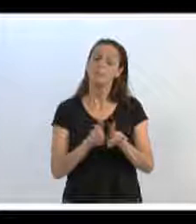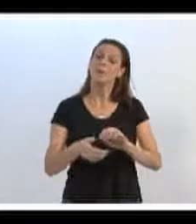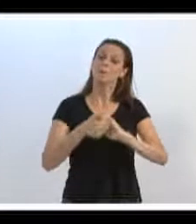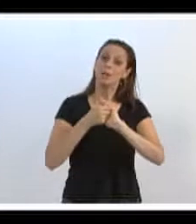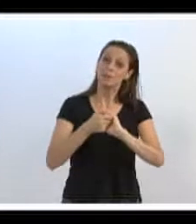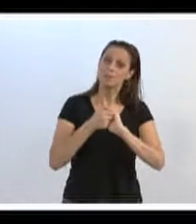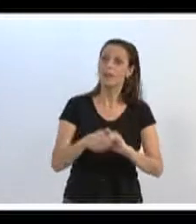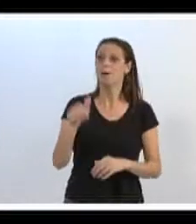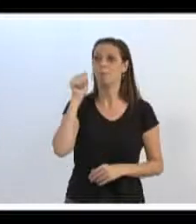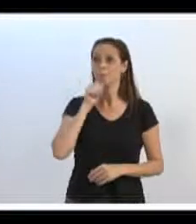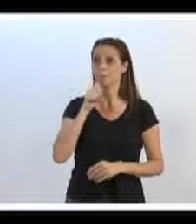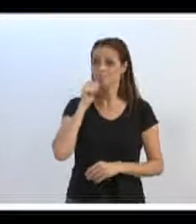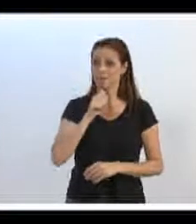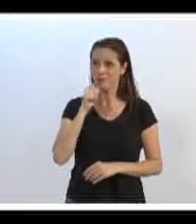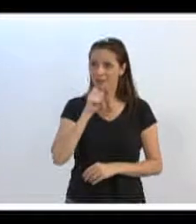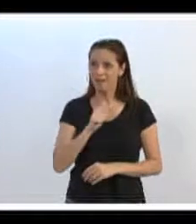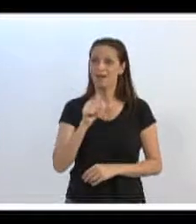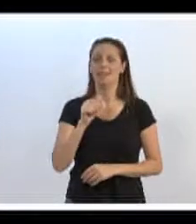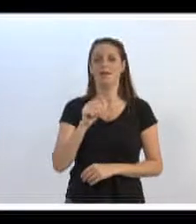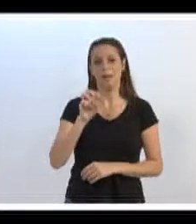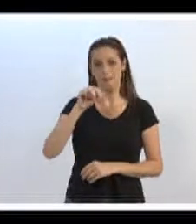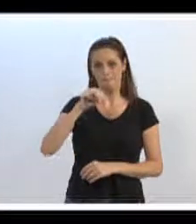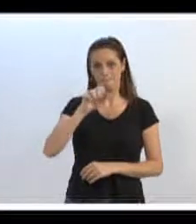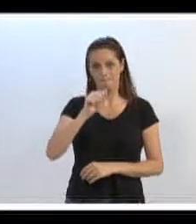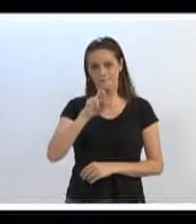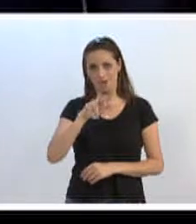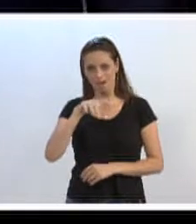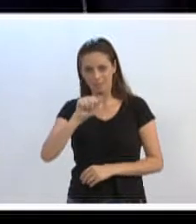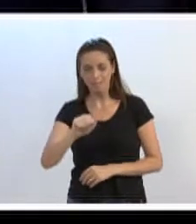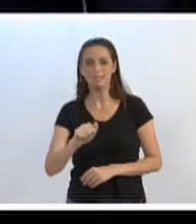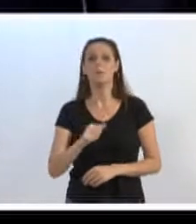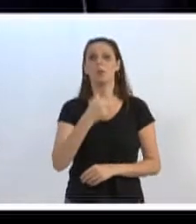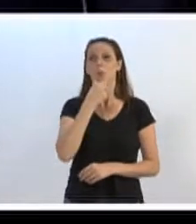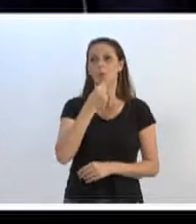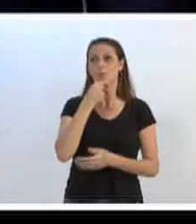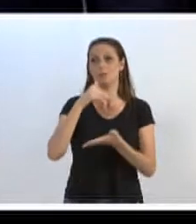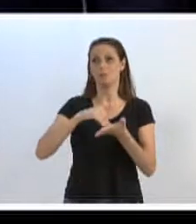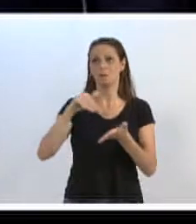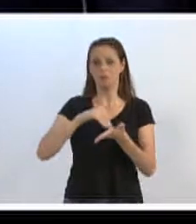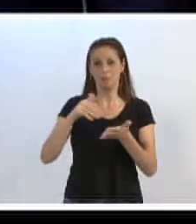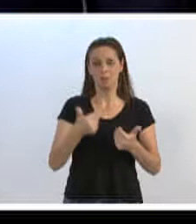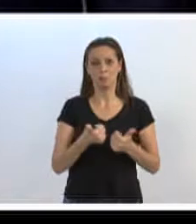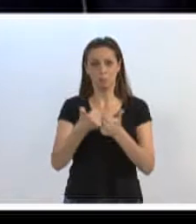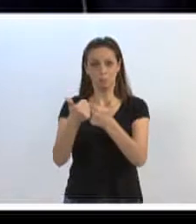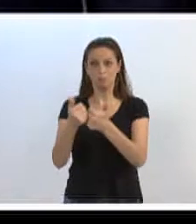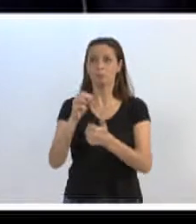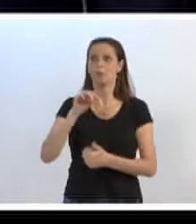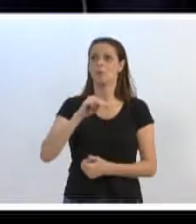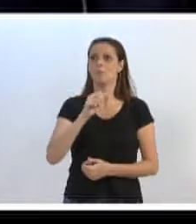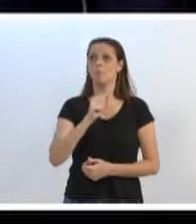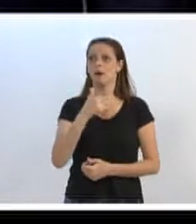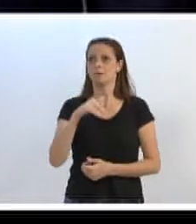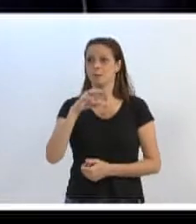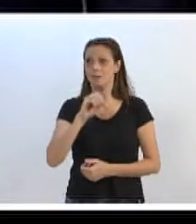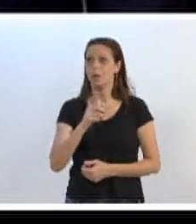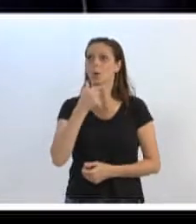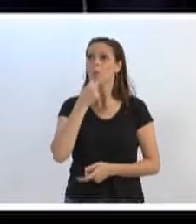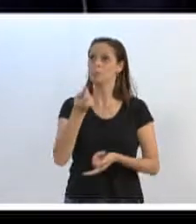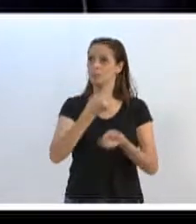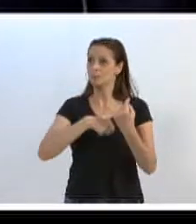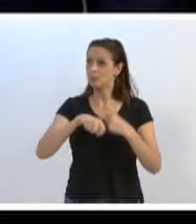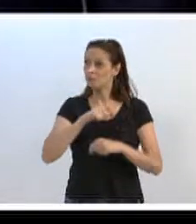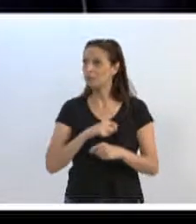o vice Guilherme, a secretária Denise e Alessandra, o secretário adjunto Marcelo e também o tesoureiro Daniel, dizer que foi um dia muito